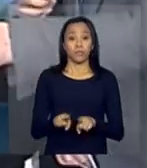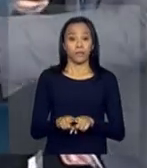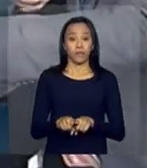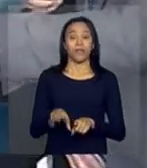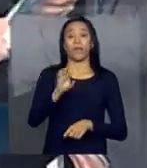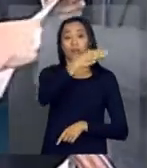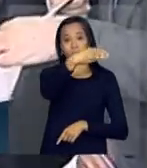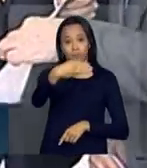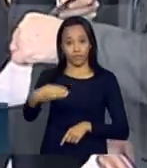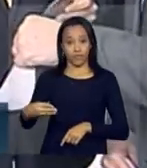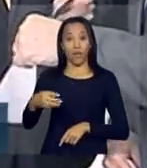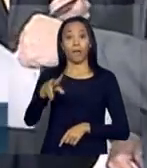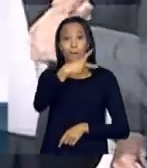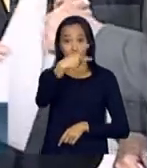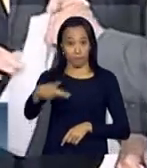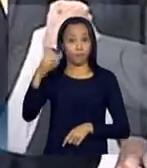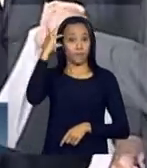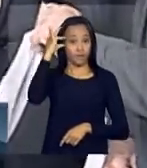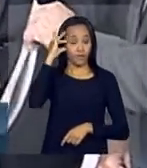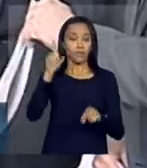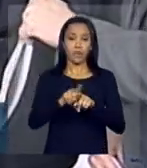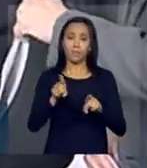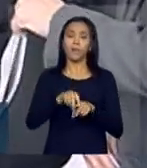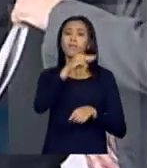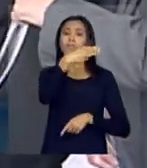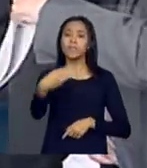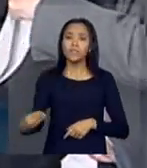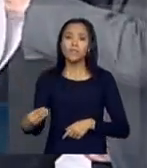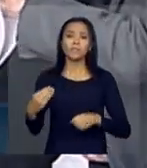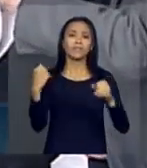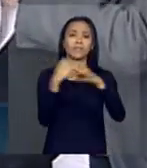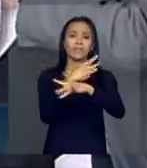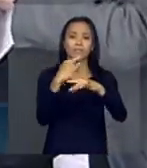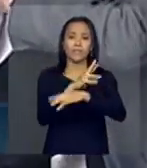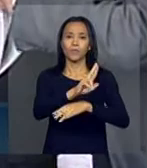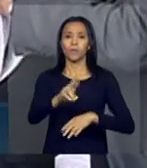A presidenta também está acompanhada do ministro das Cidades, Agnaldo Ribeiro,